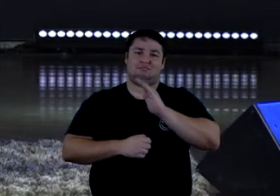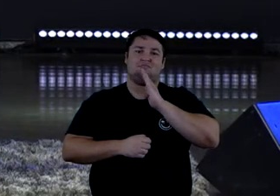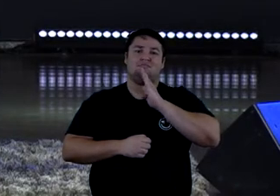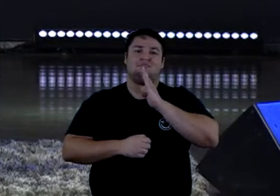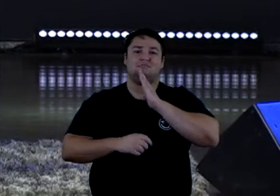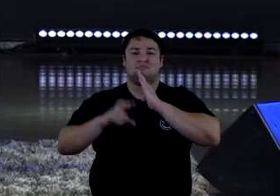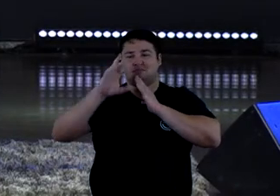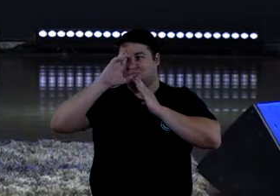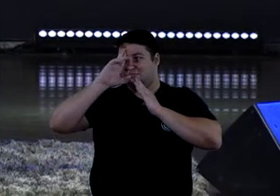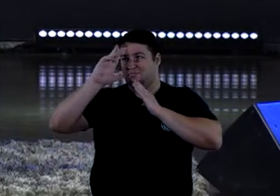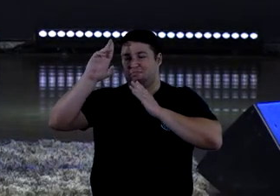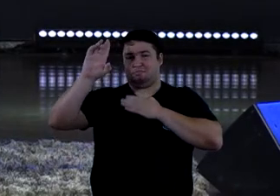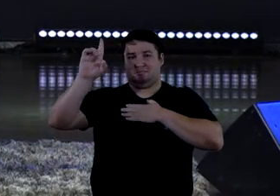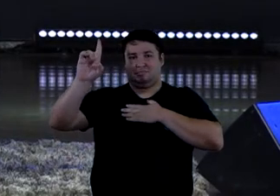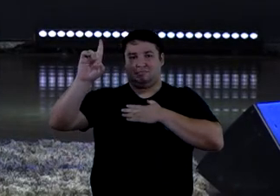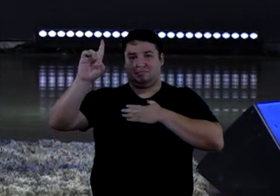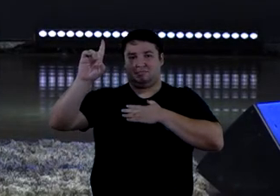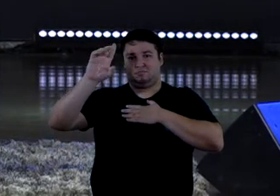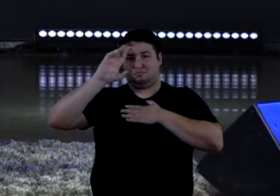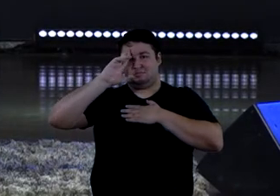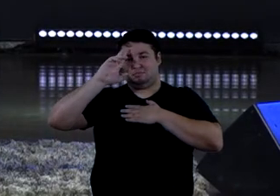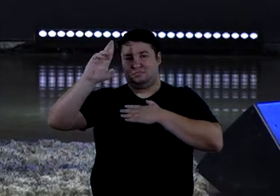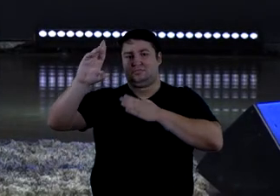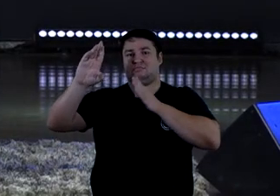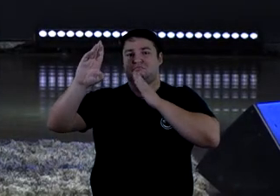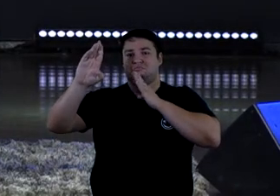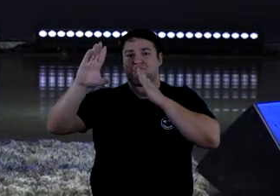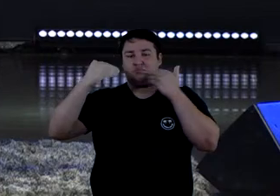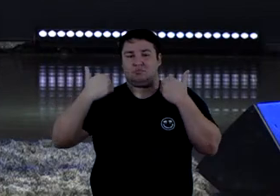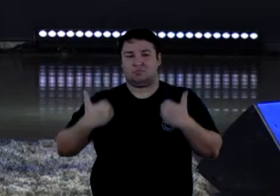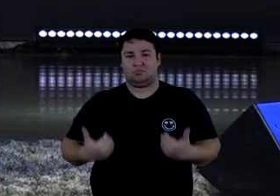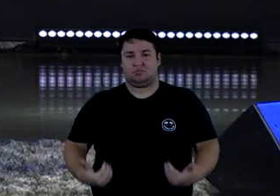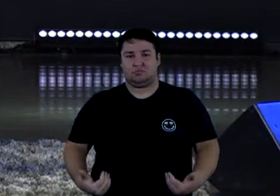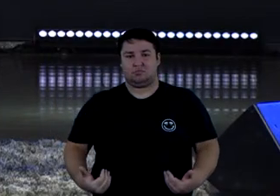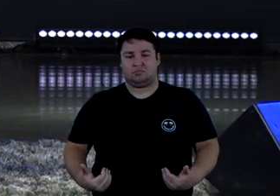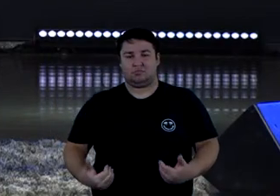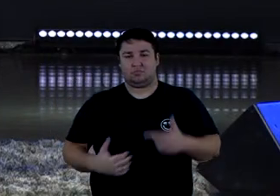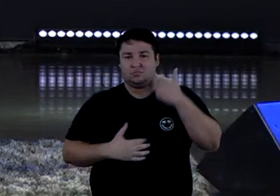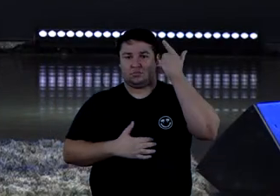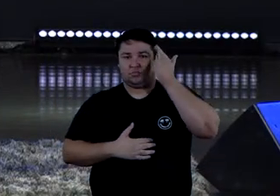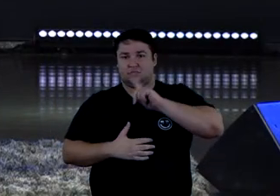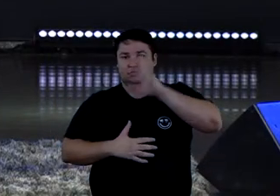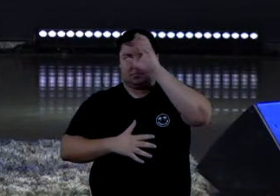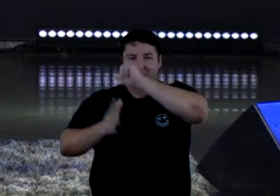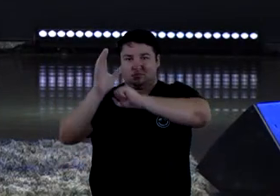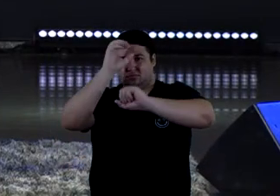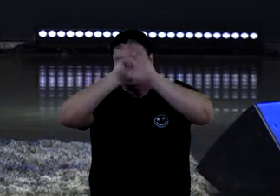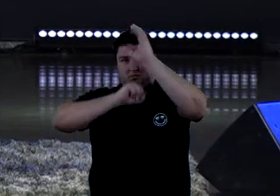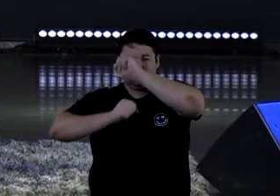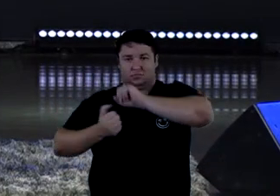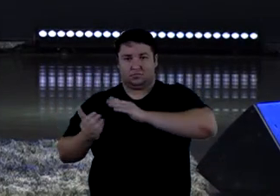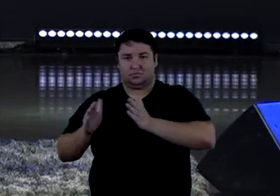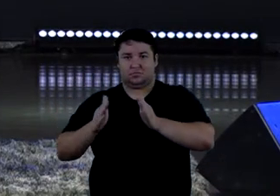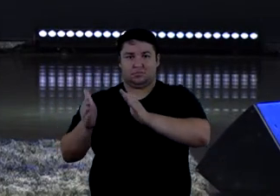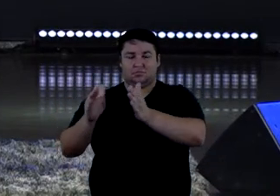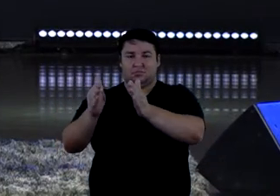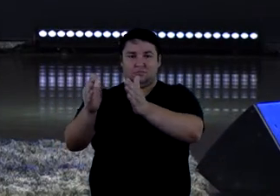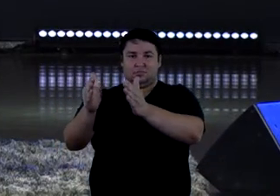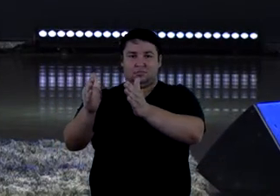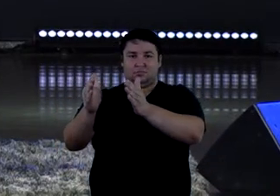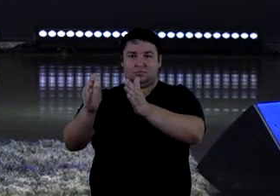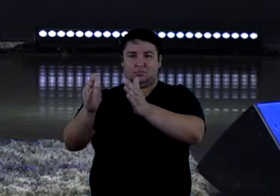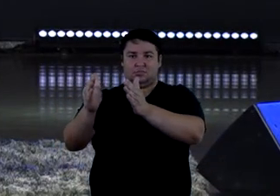Conhecer o Senhor. Conhecer o Senhor. Como o Senhor me conhece. Como o Senhor me conhece. Para que eu possa aprender os teus caminhos. Para que eu possa aprender os teus caminhos.